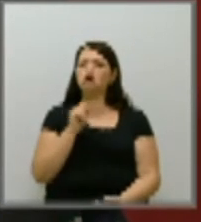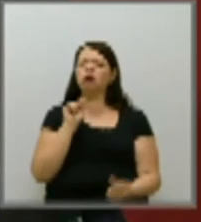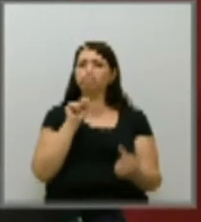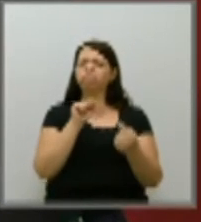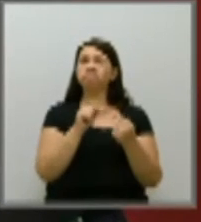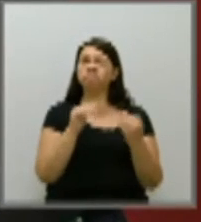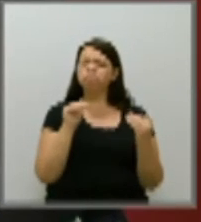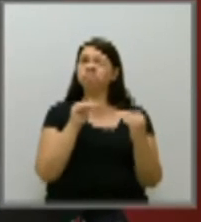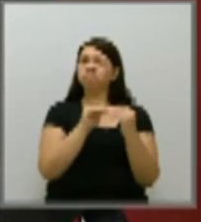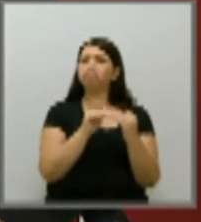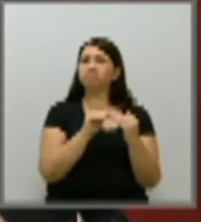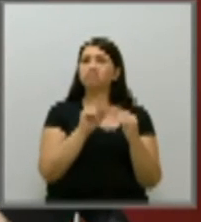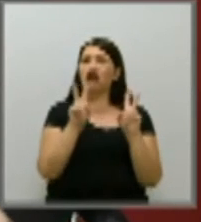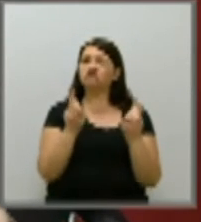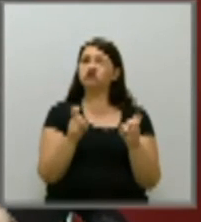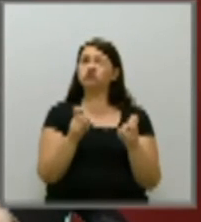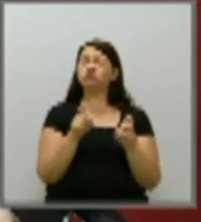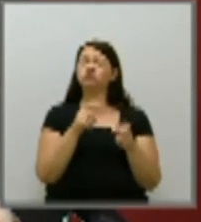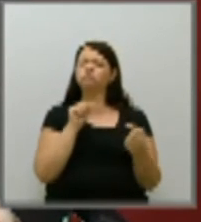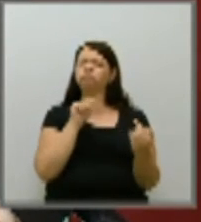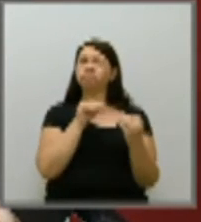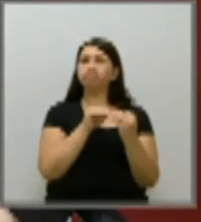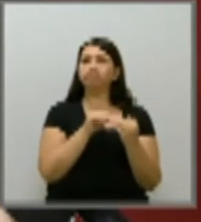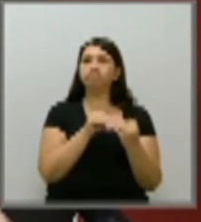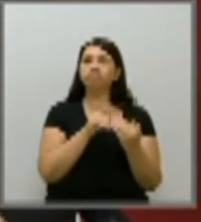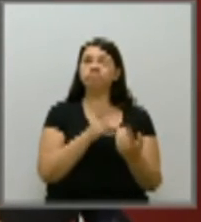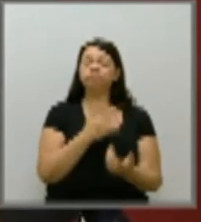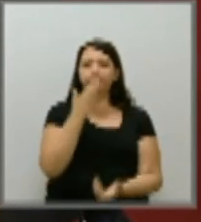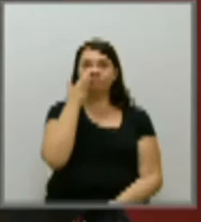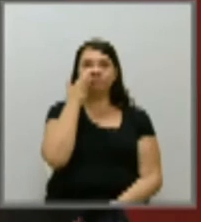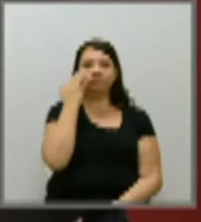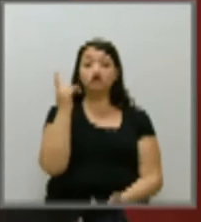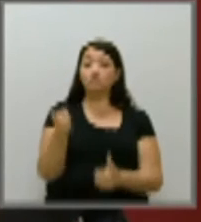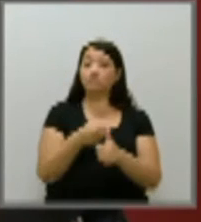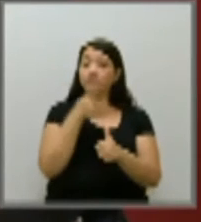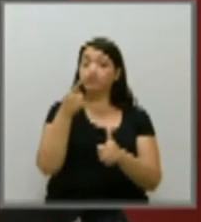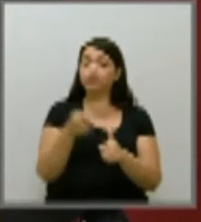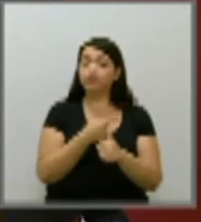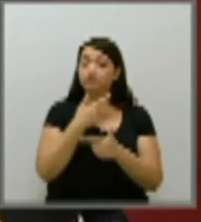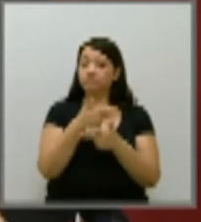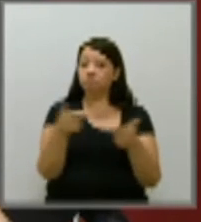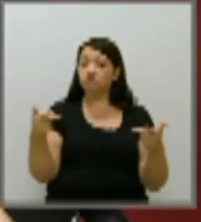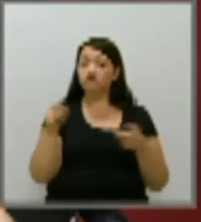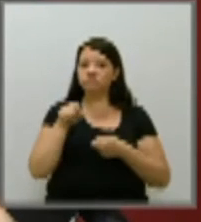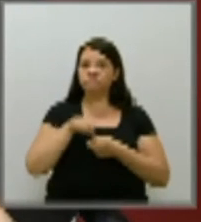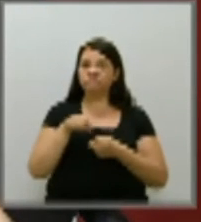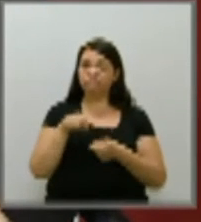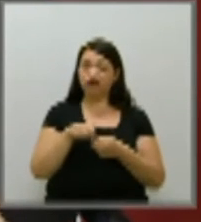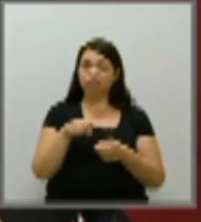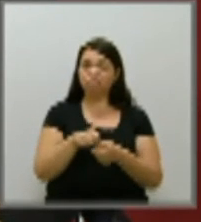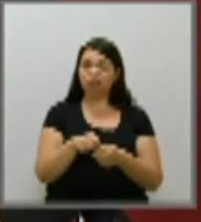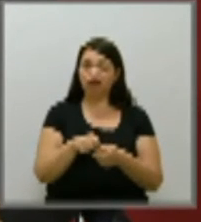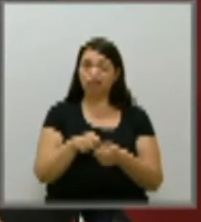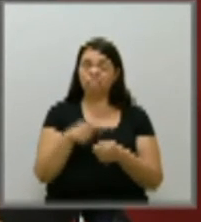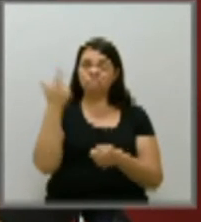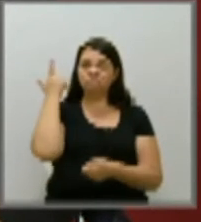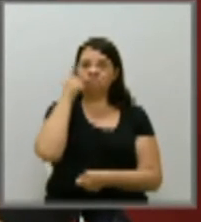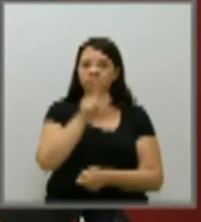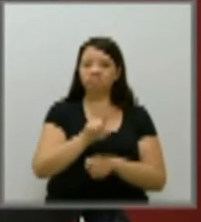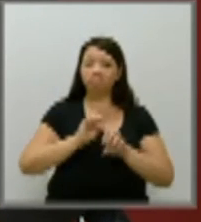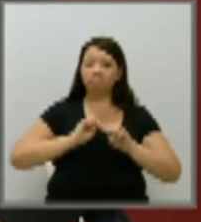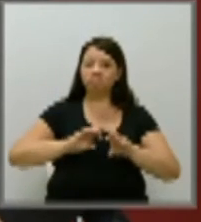aspecto e entendo que o primeiro passo para que a gente conquiste uma